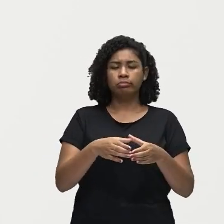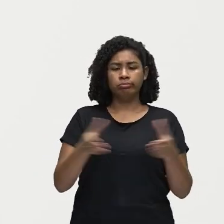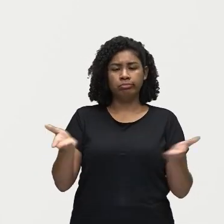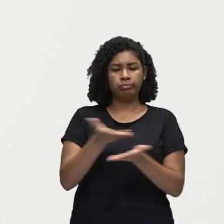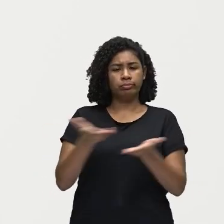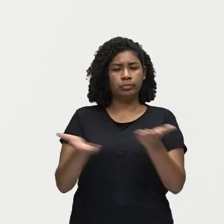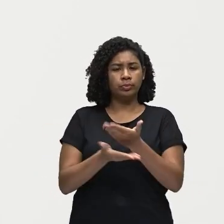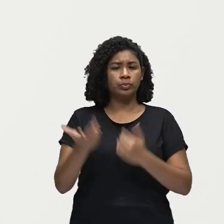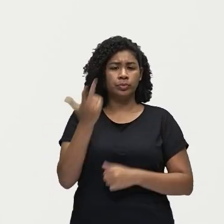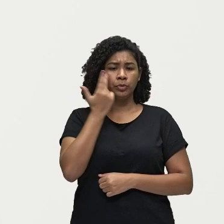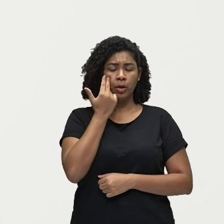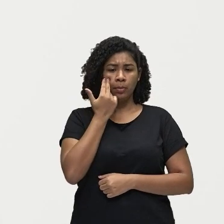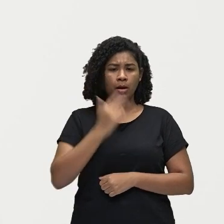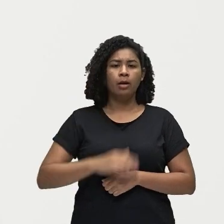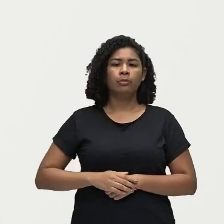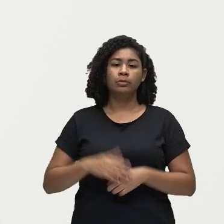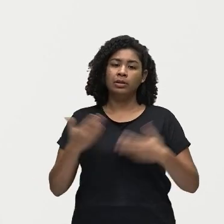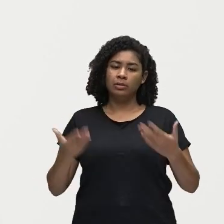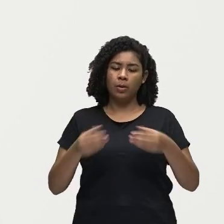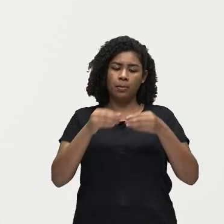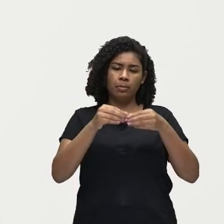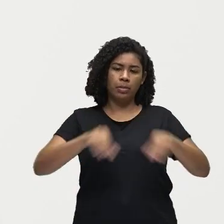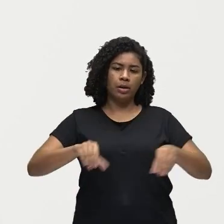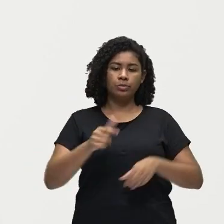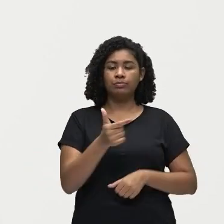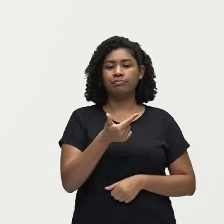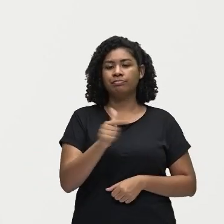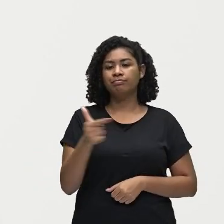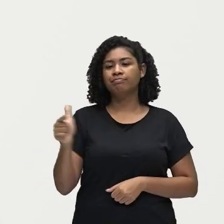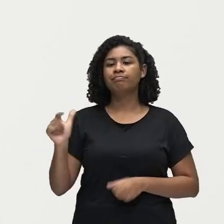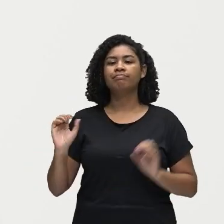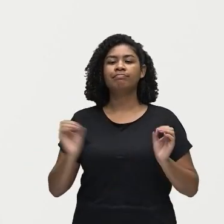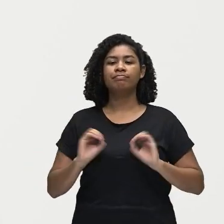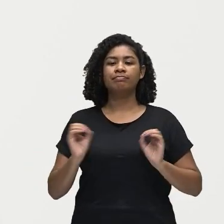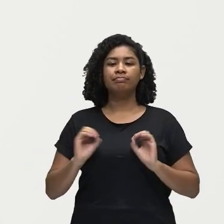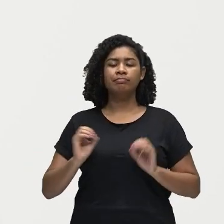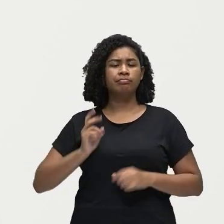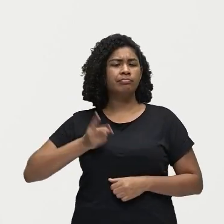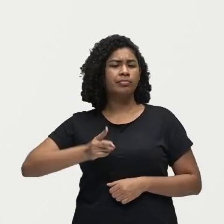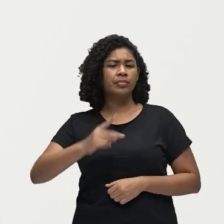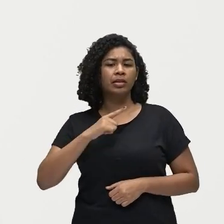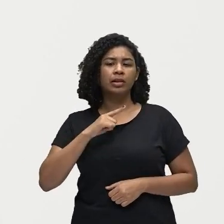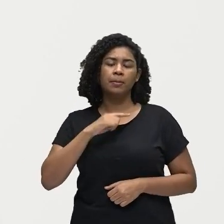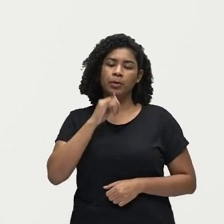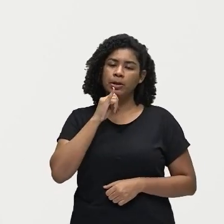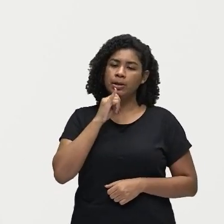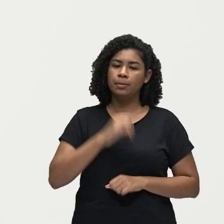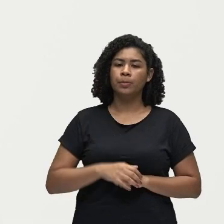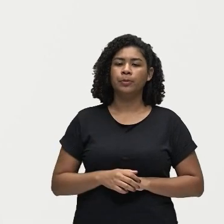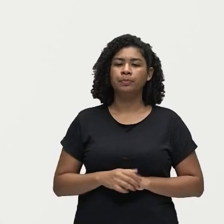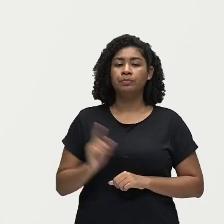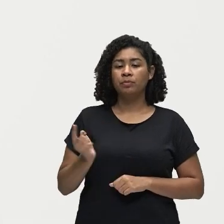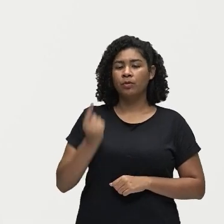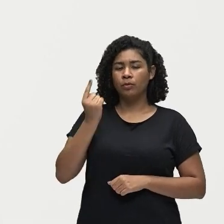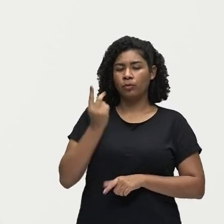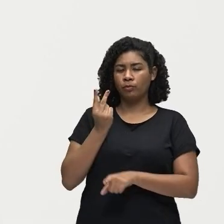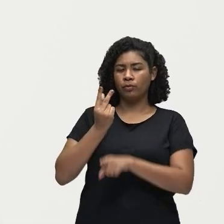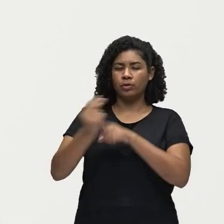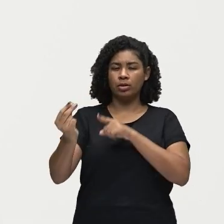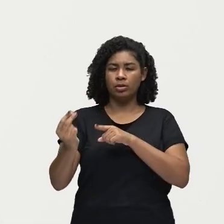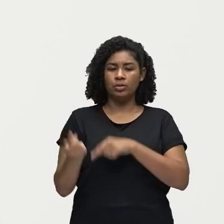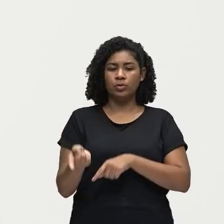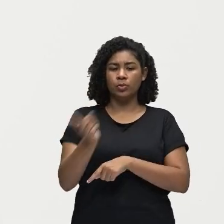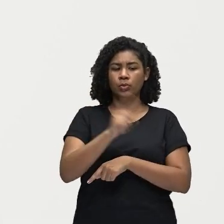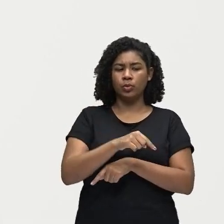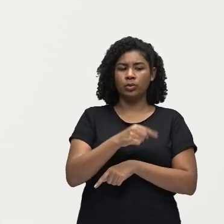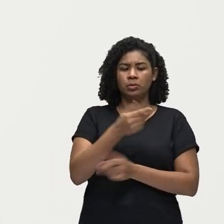prejuízo ao outro. Então, essas relações em que o outro sai ganhando e o outro nem